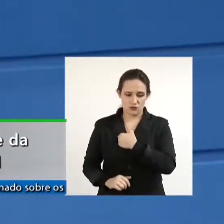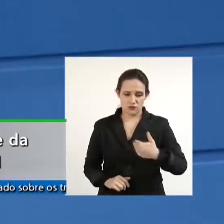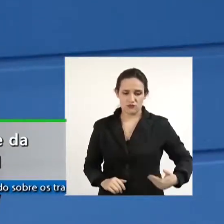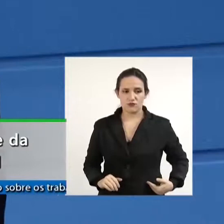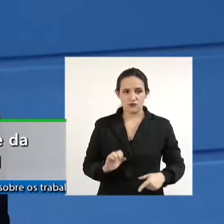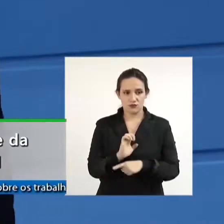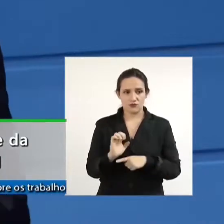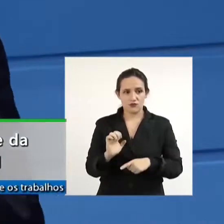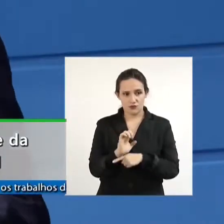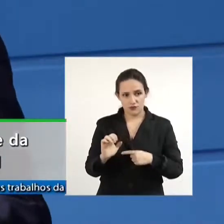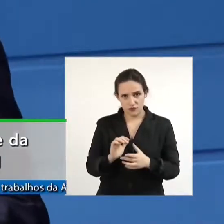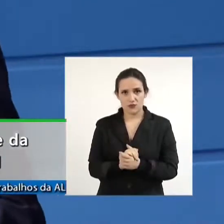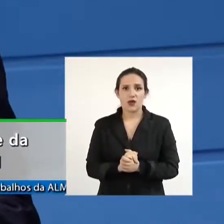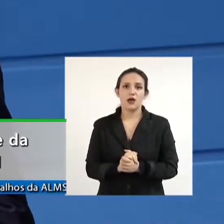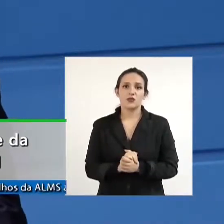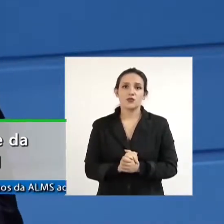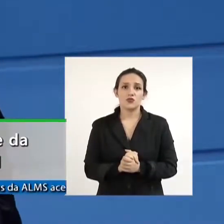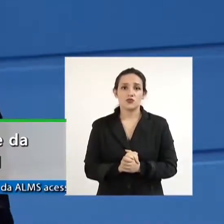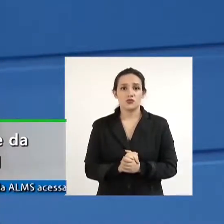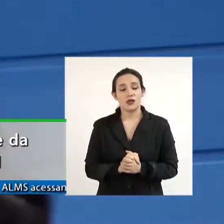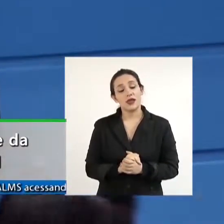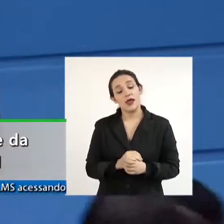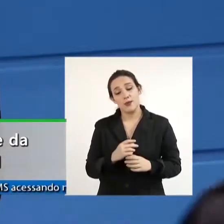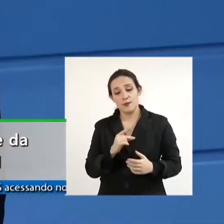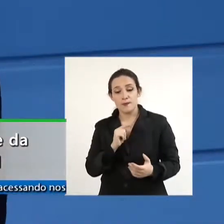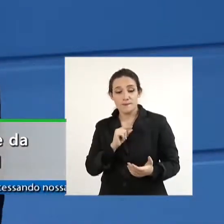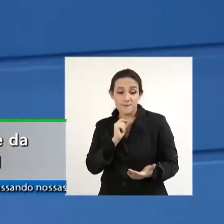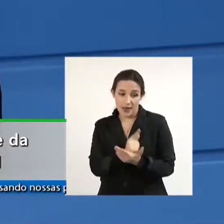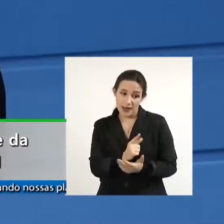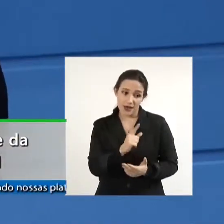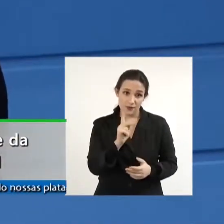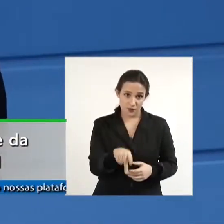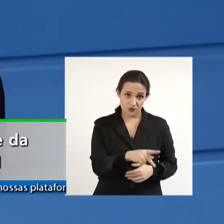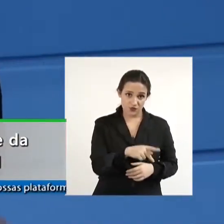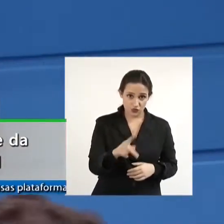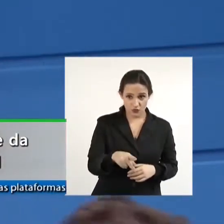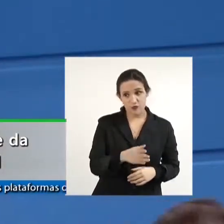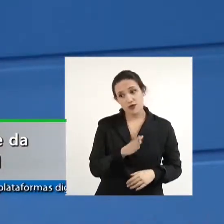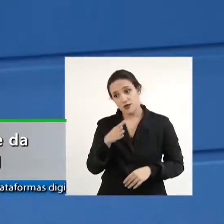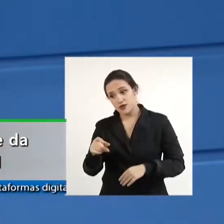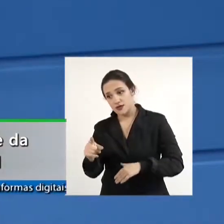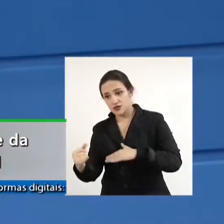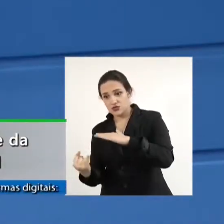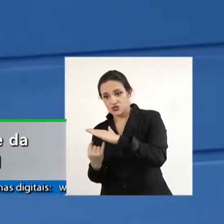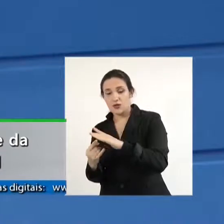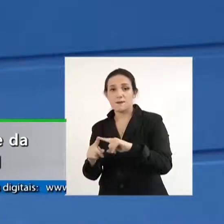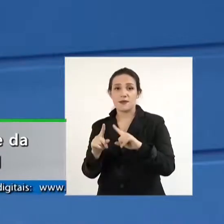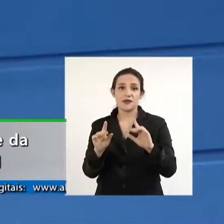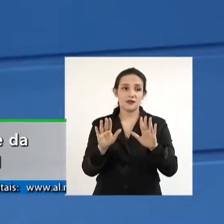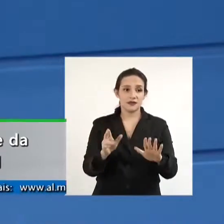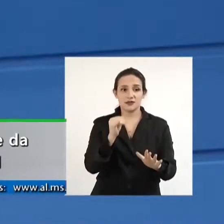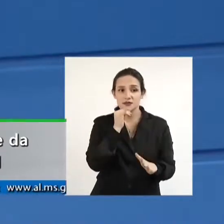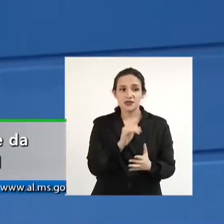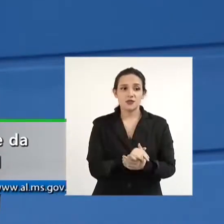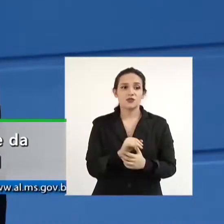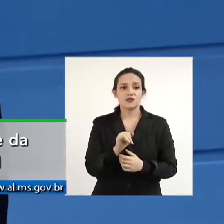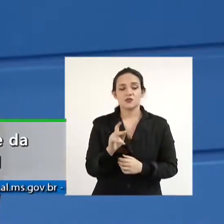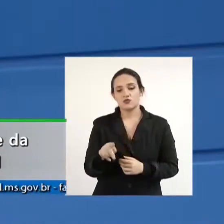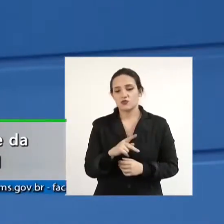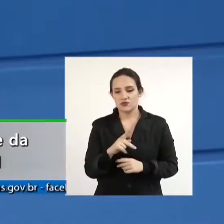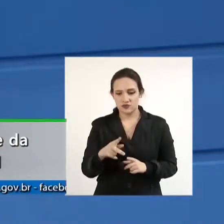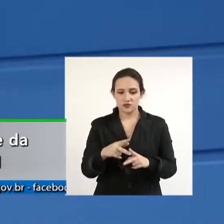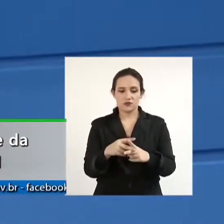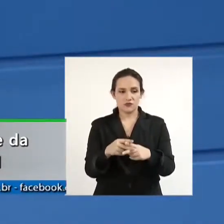os professores para essas entidades, né? Mas quando um professor tira uma licença gestante,